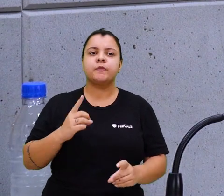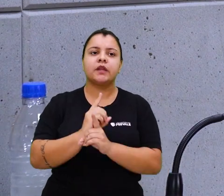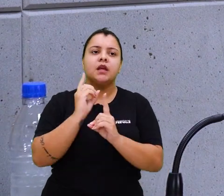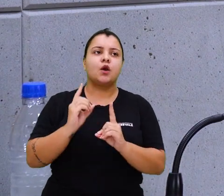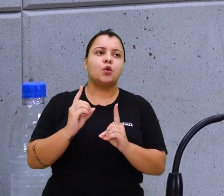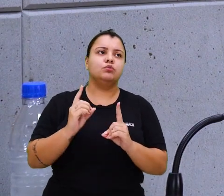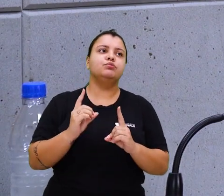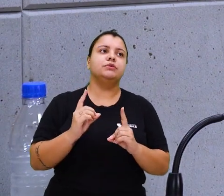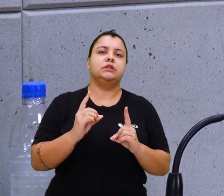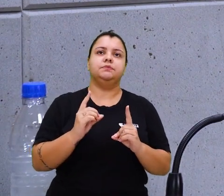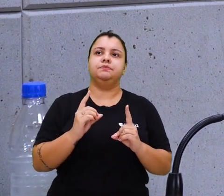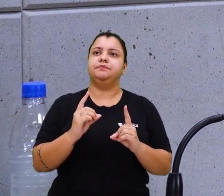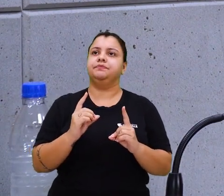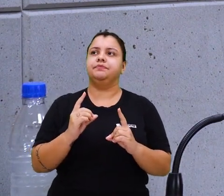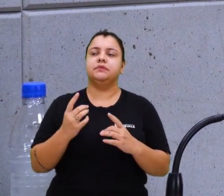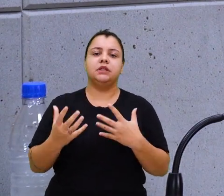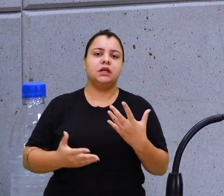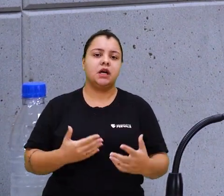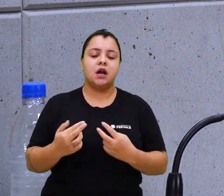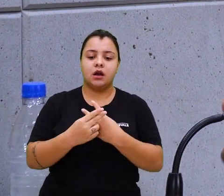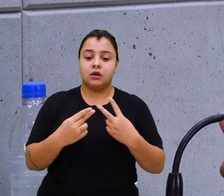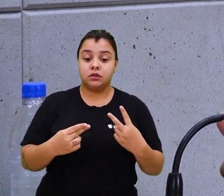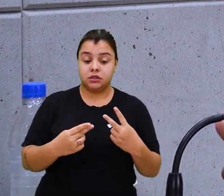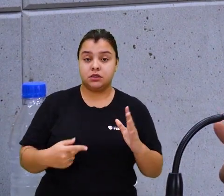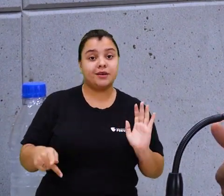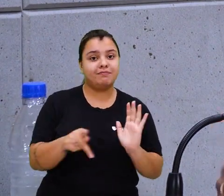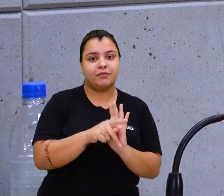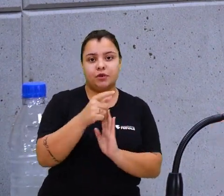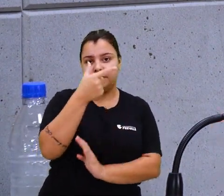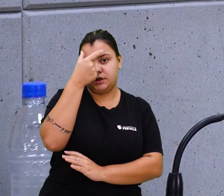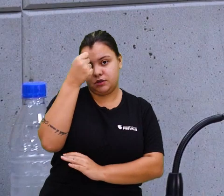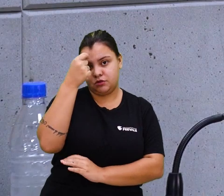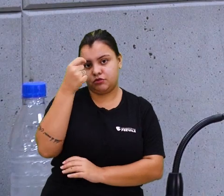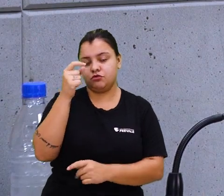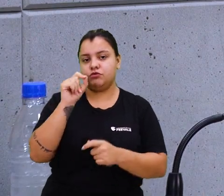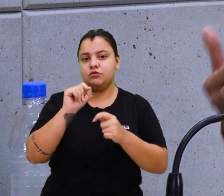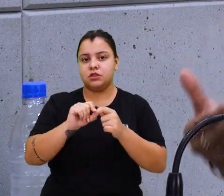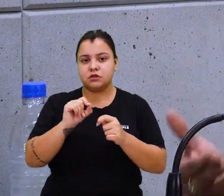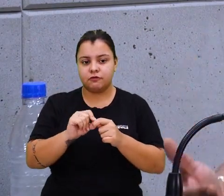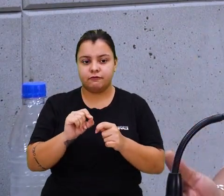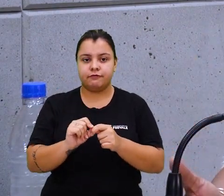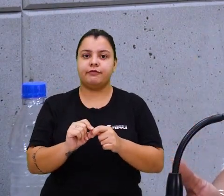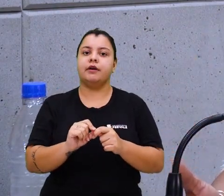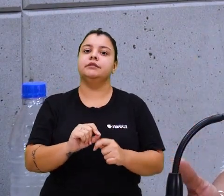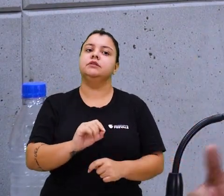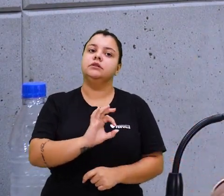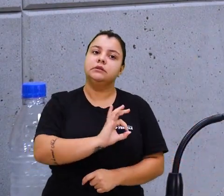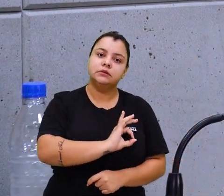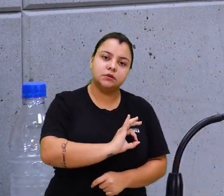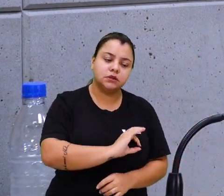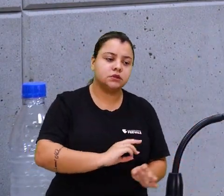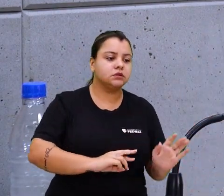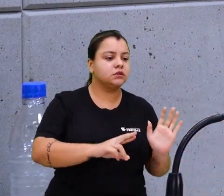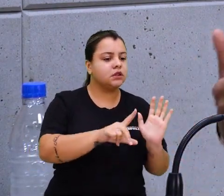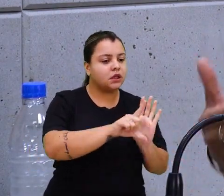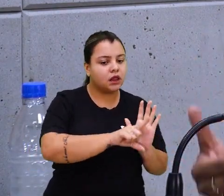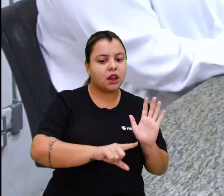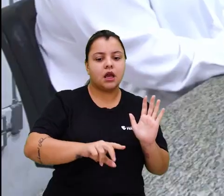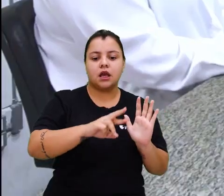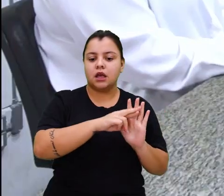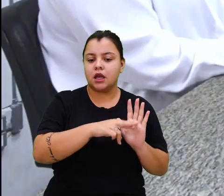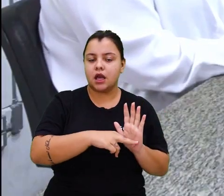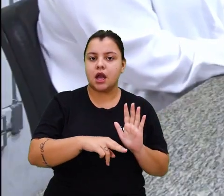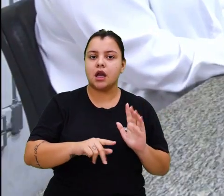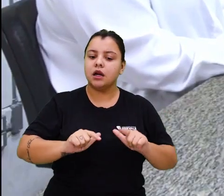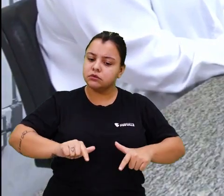de forma que a instituição faça a denúncia pelo aluno a desição tem que se colocar